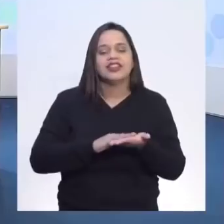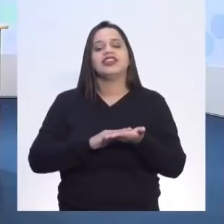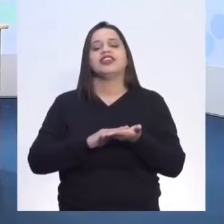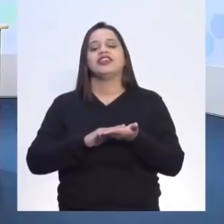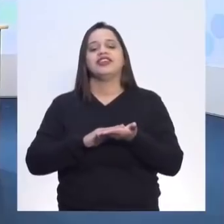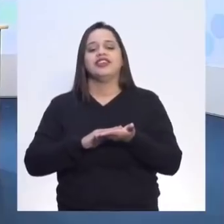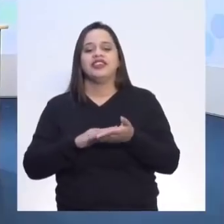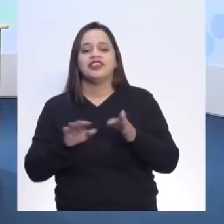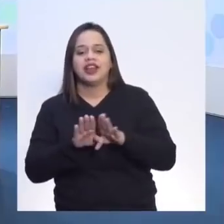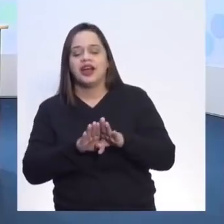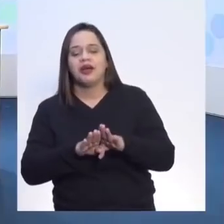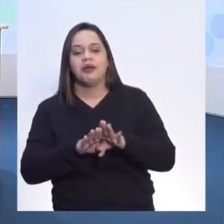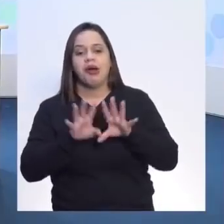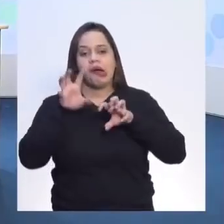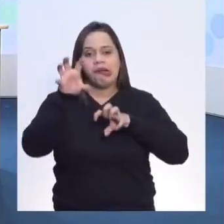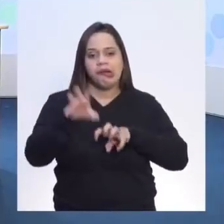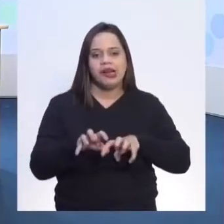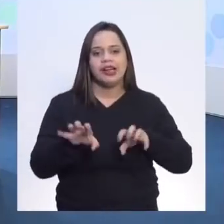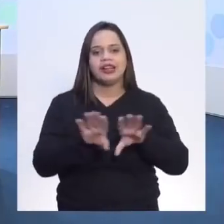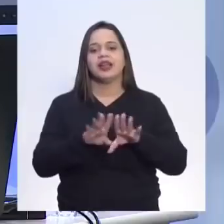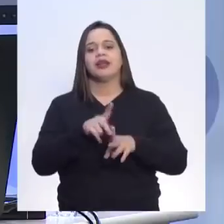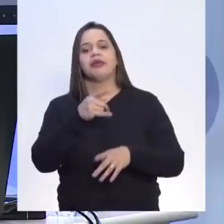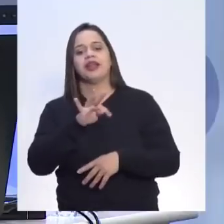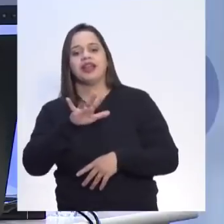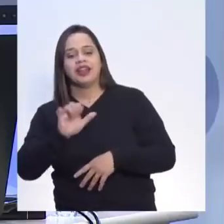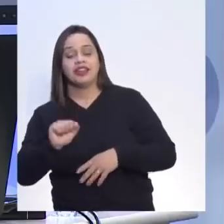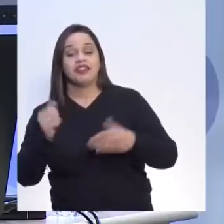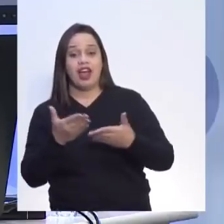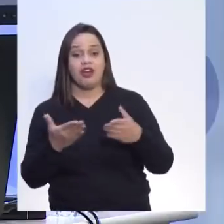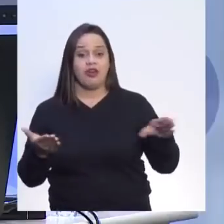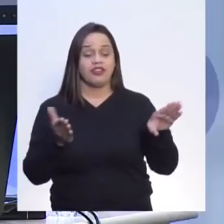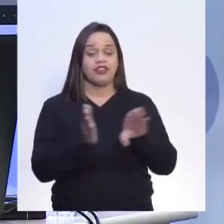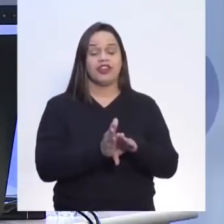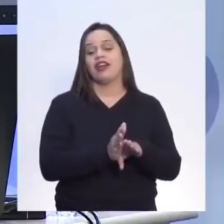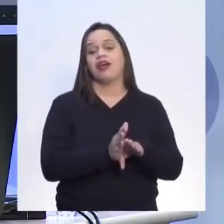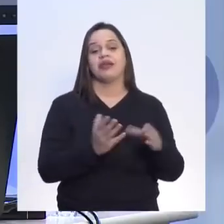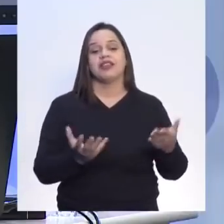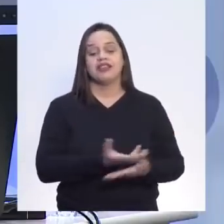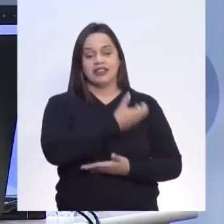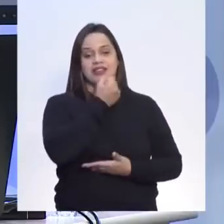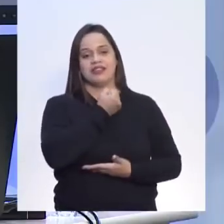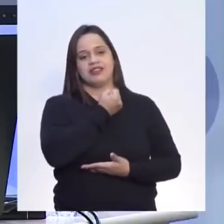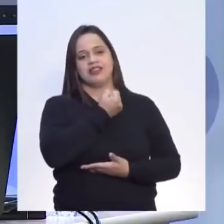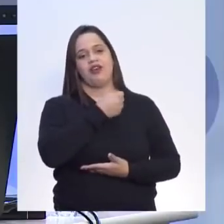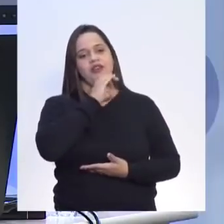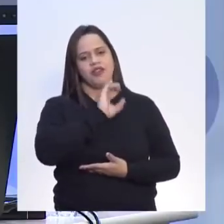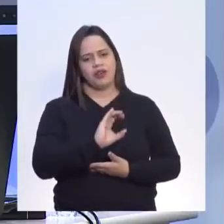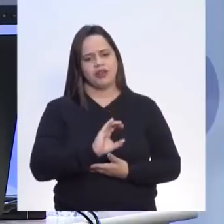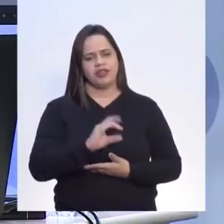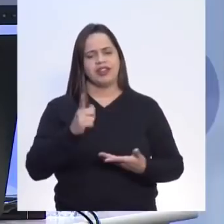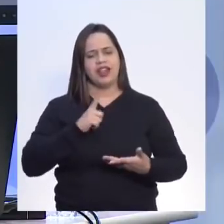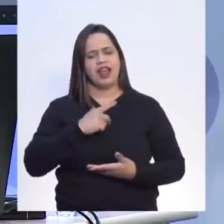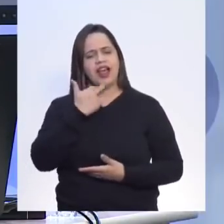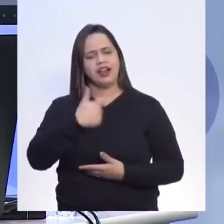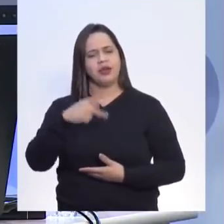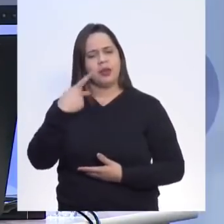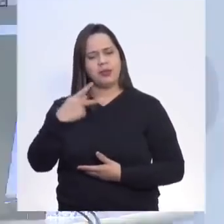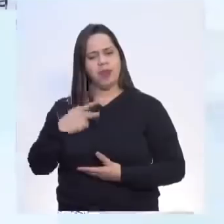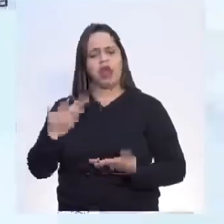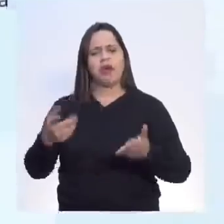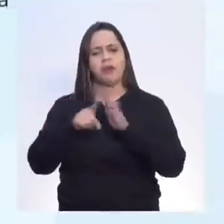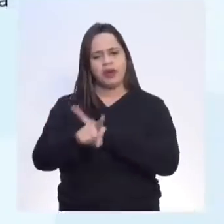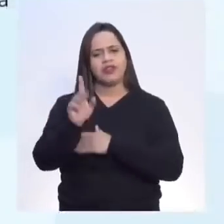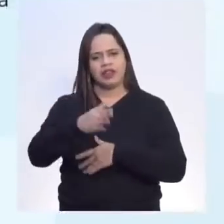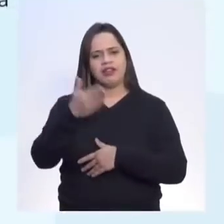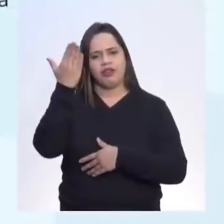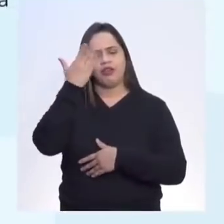aí a gente chegasse aqui e tivesse que salvar o Visconde. Tem a língua do P. Imagina se você fosse o Visconde. Você teria entendido essa mensagem? Por isso que eu falei